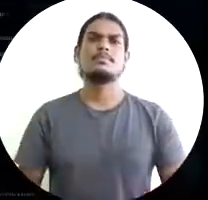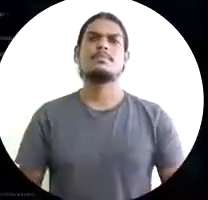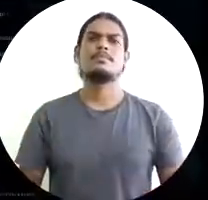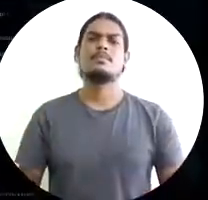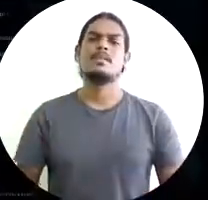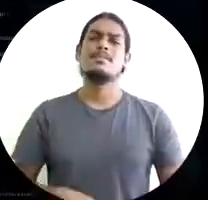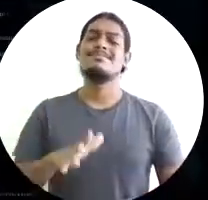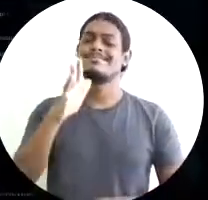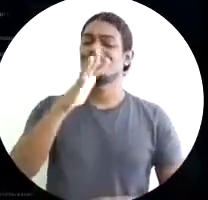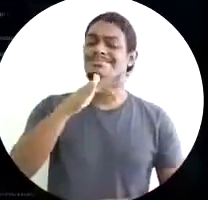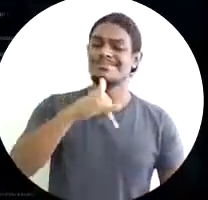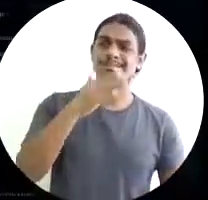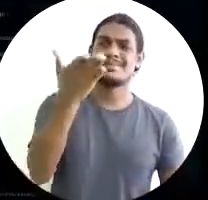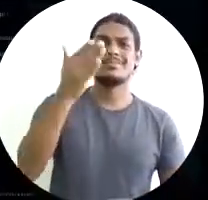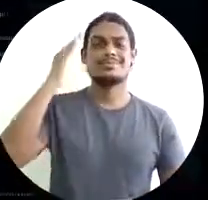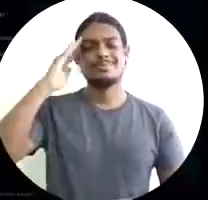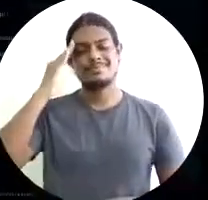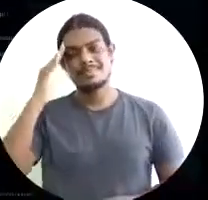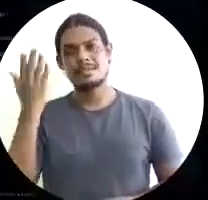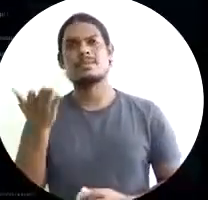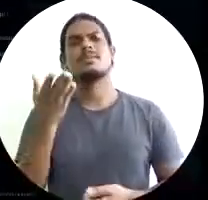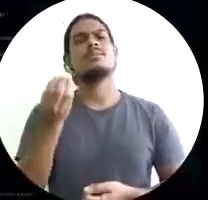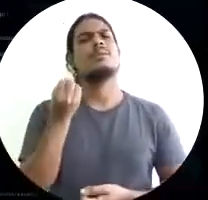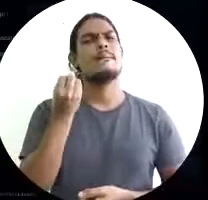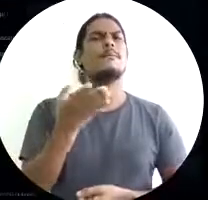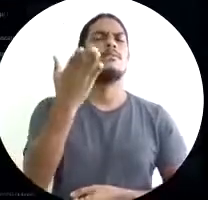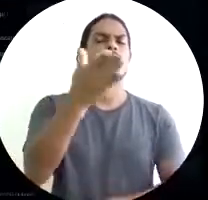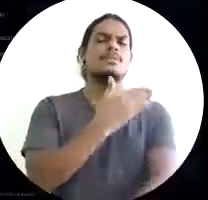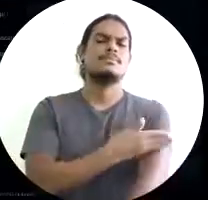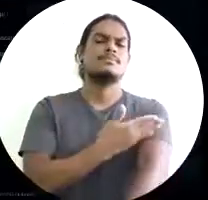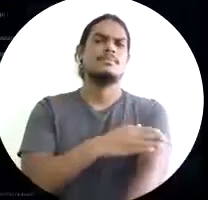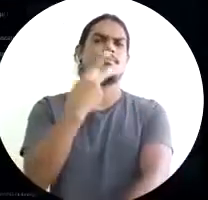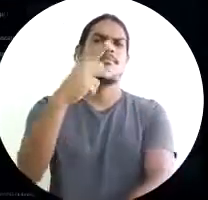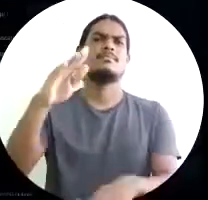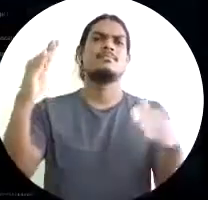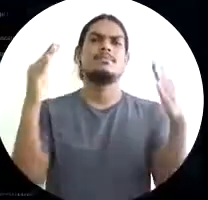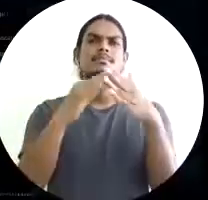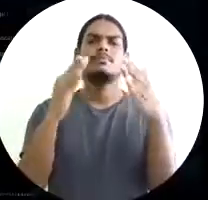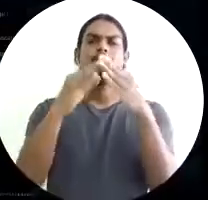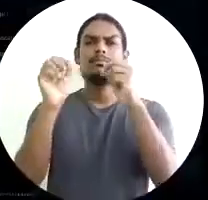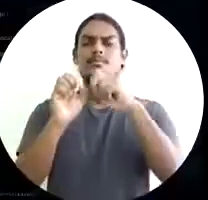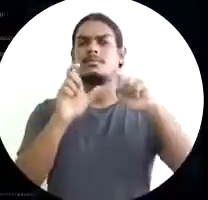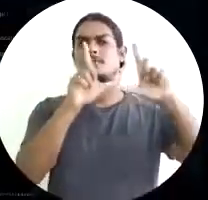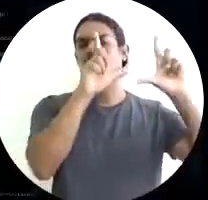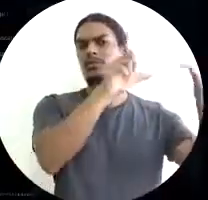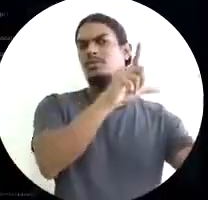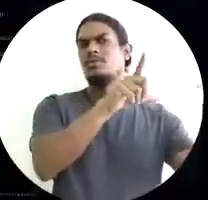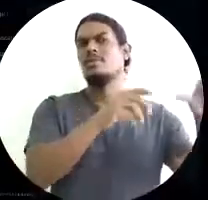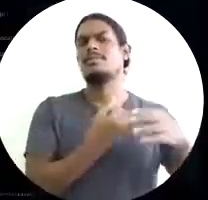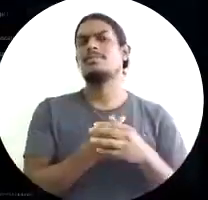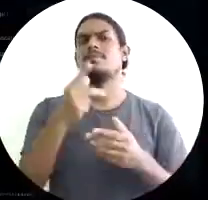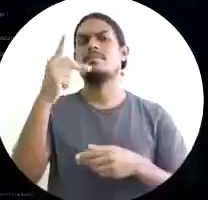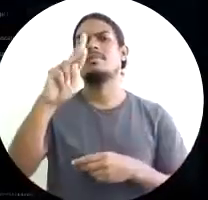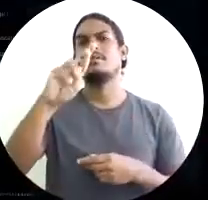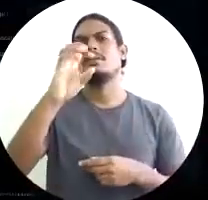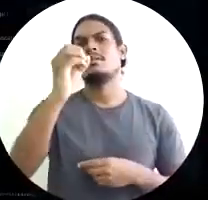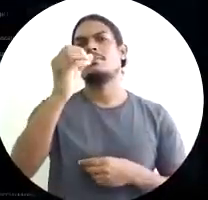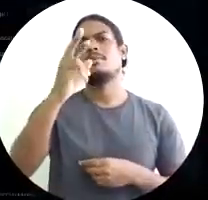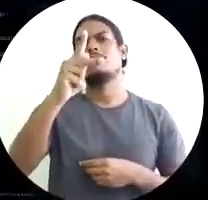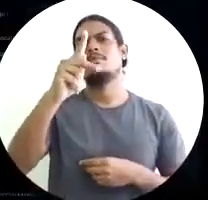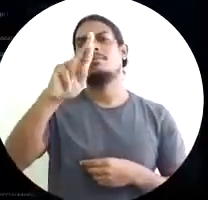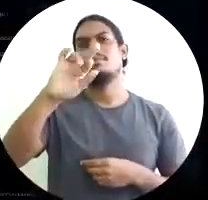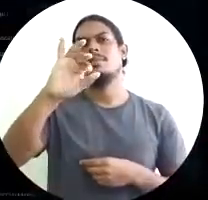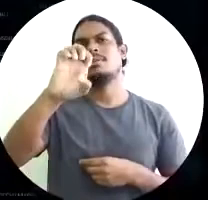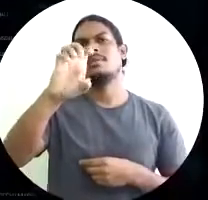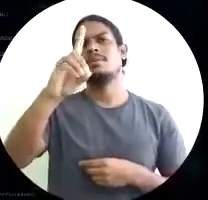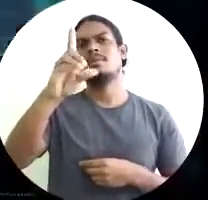um certo tempo e você precisa entender. Então, experimente em casa. No slide você vê aí as propriedades e a descrição de